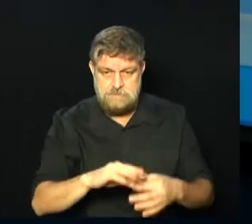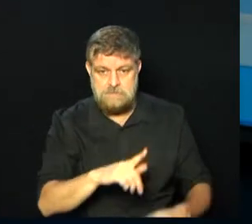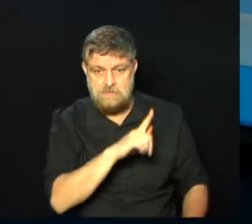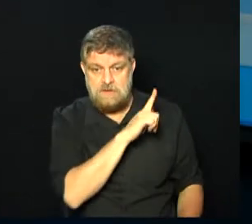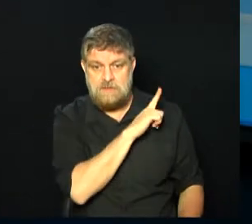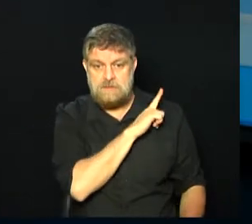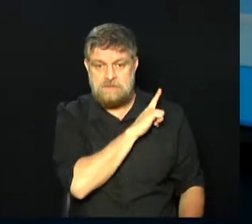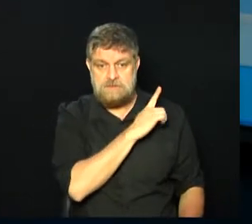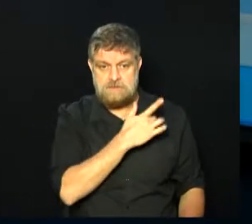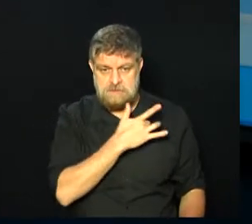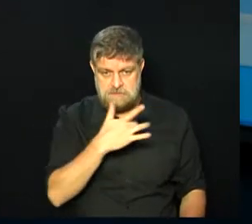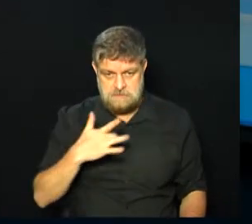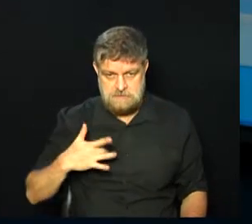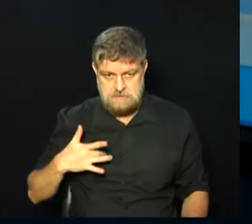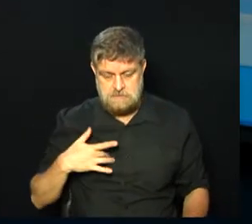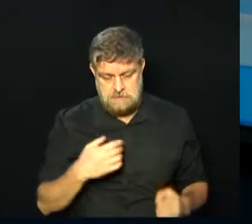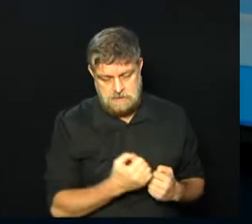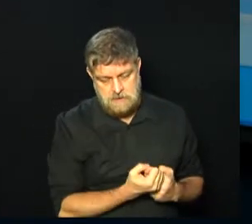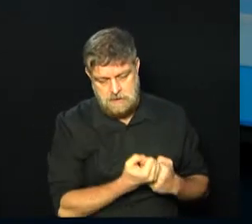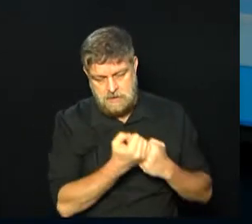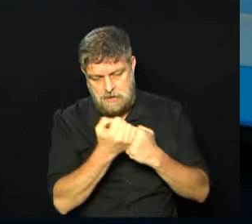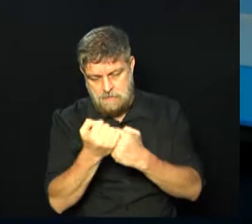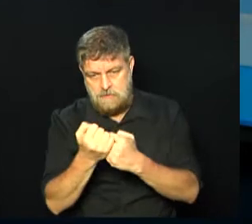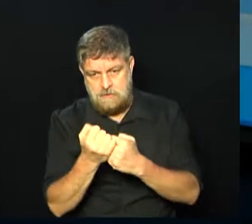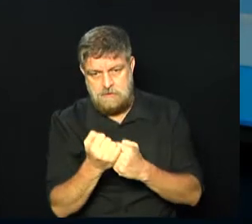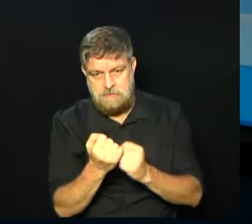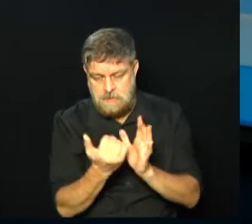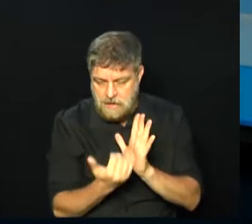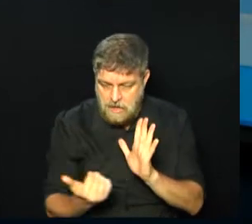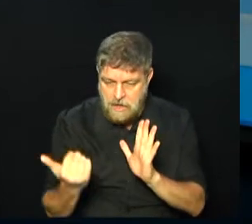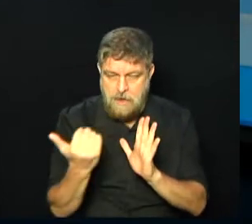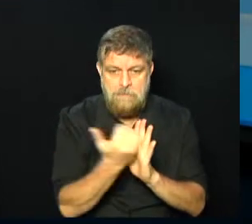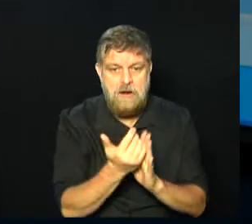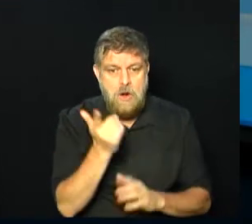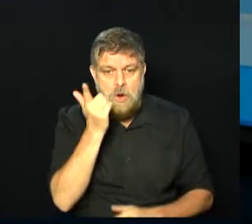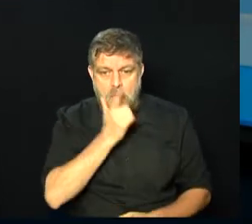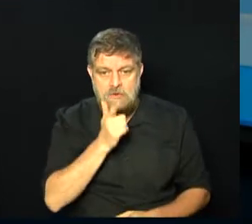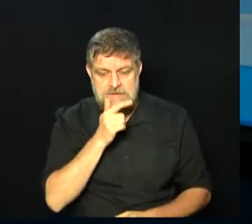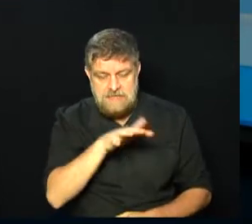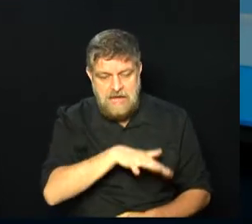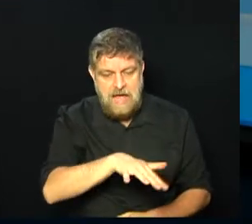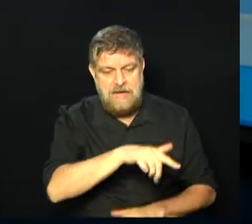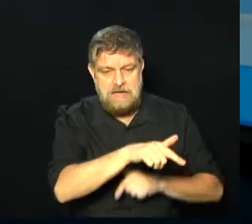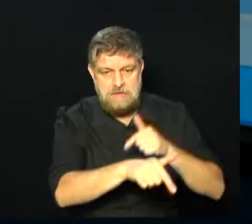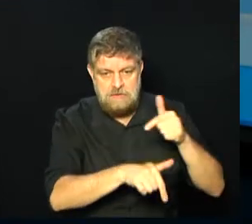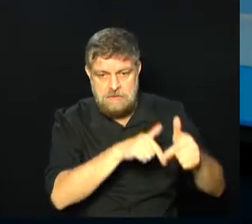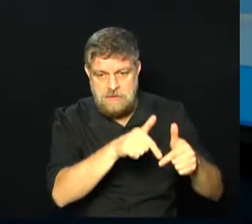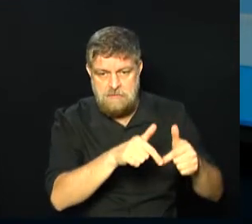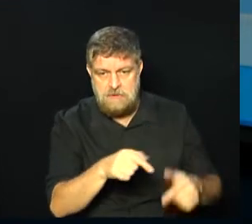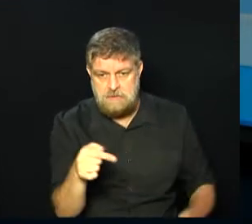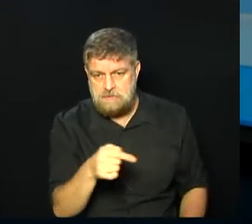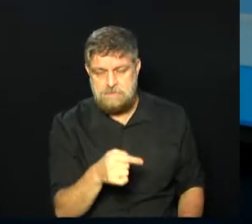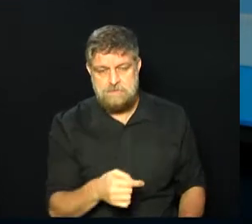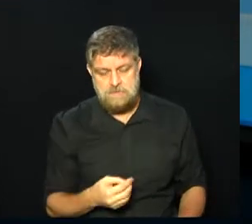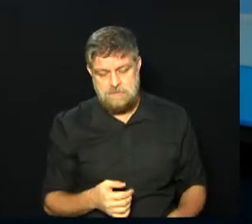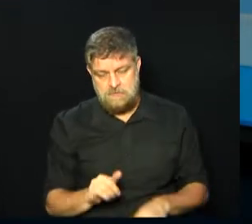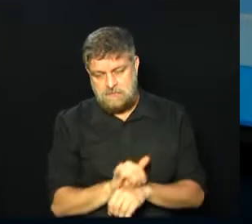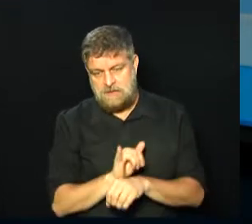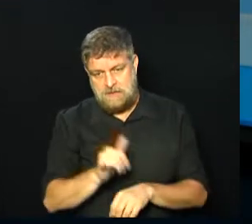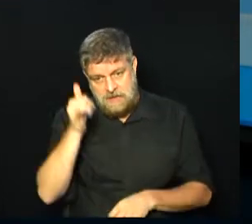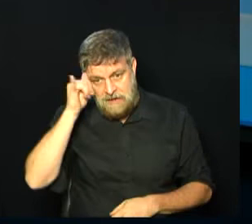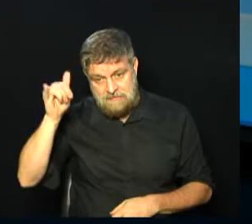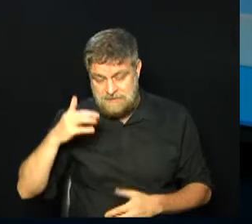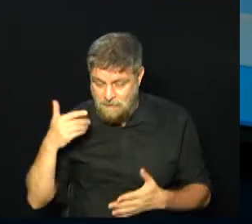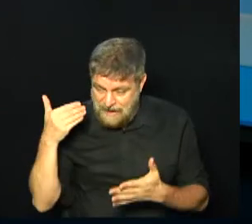saúde, contribuindo para ampliar o acesso aos serviços da prevenção ao